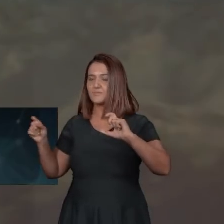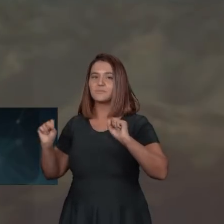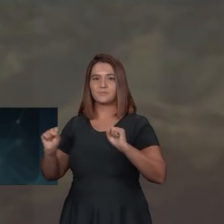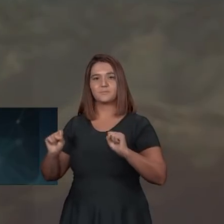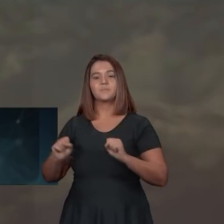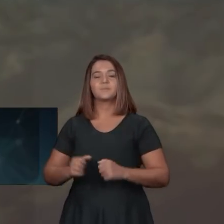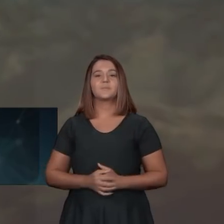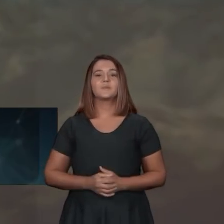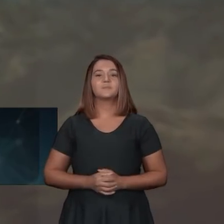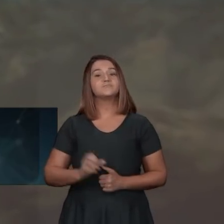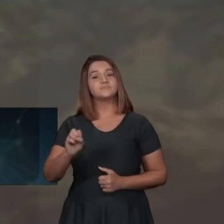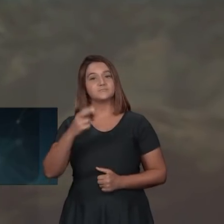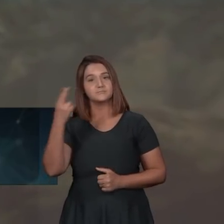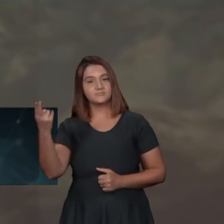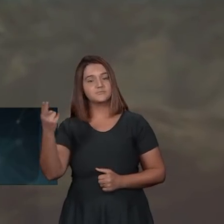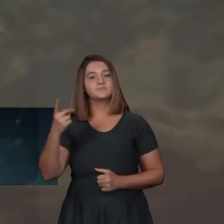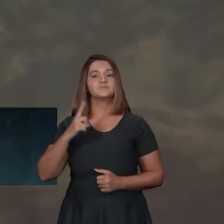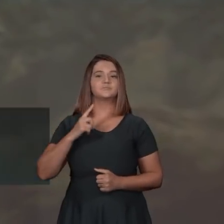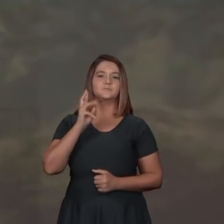9749. Ou